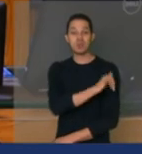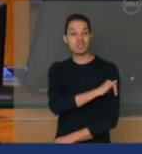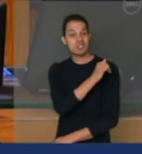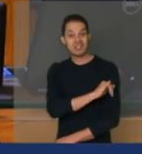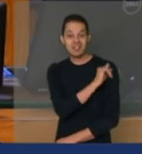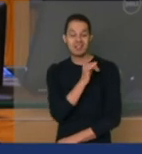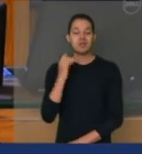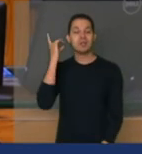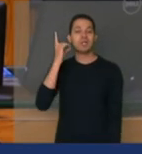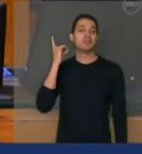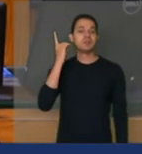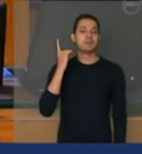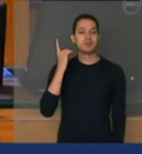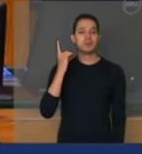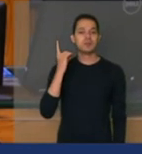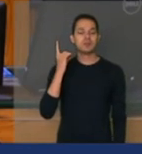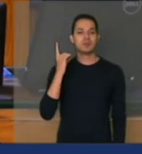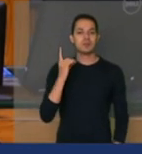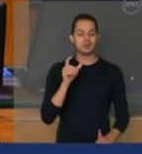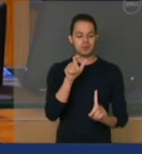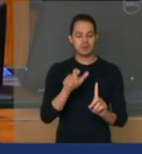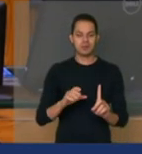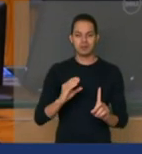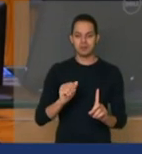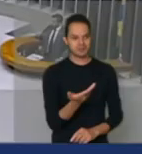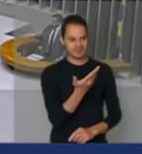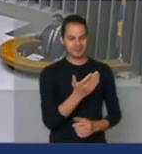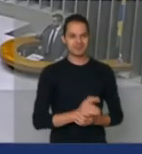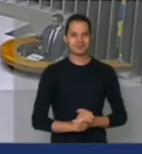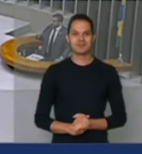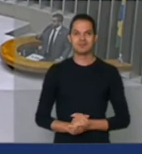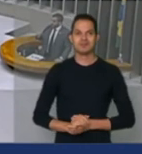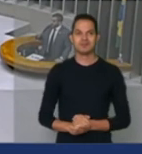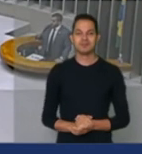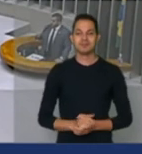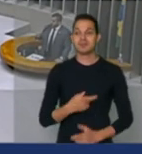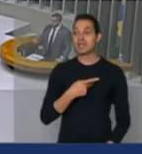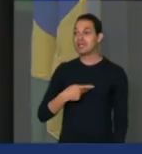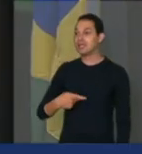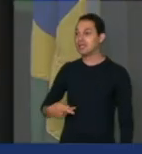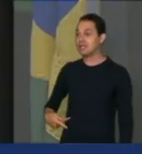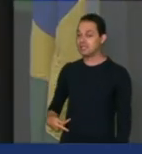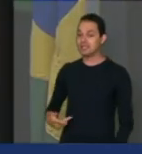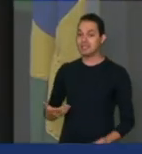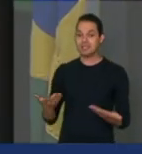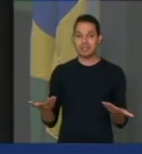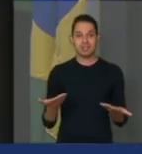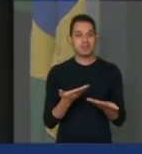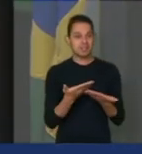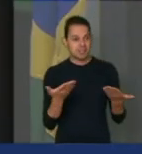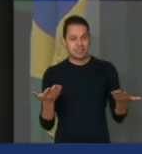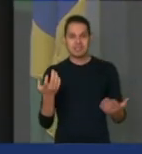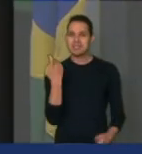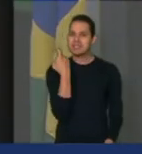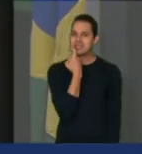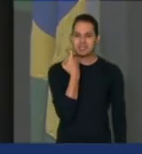é do Rio de Janeiro nós vamos ouvir o deputado Carlos Jordy Presidente ou senhores na